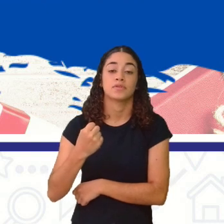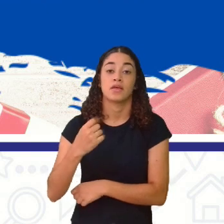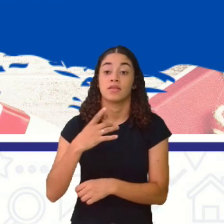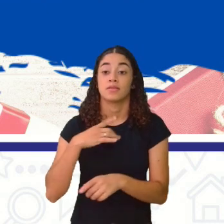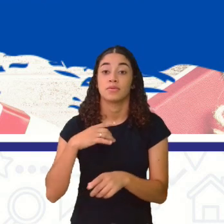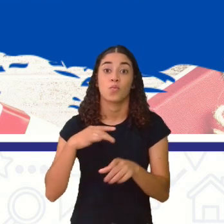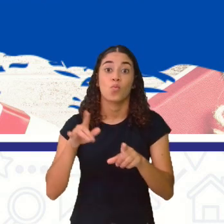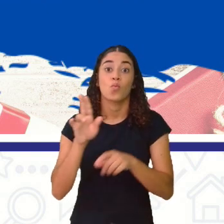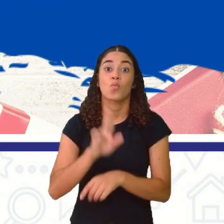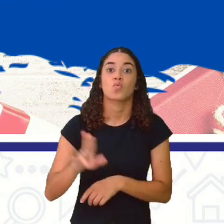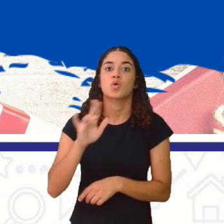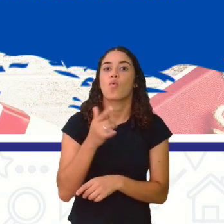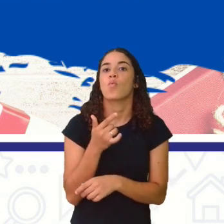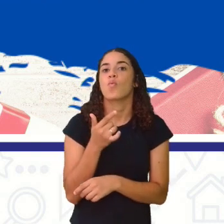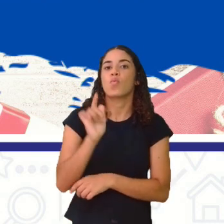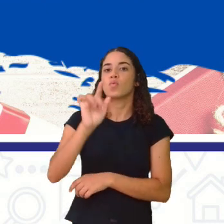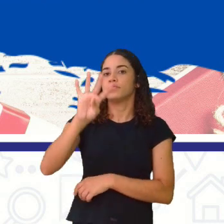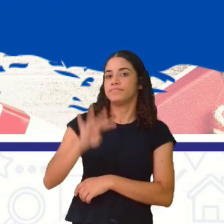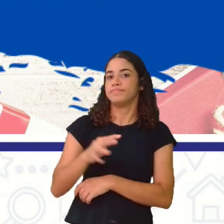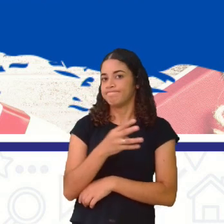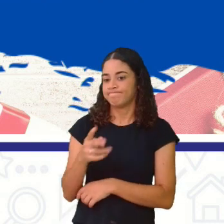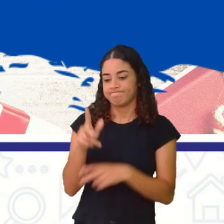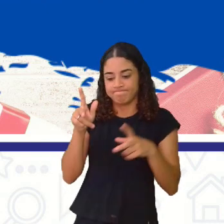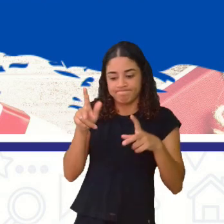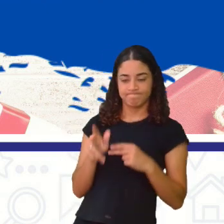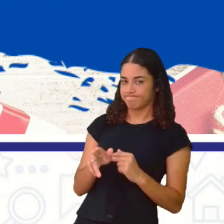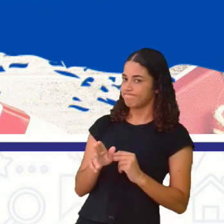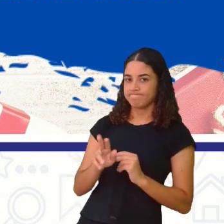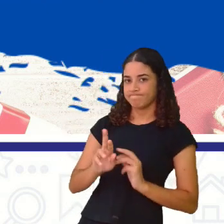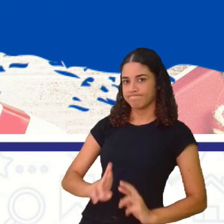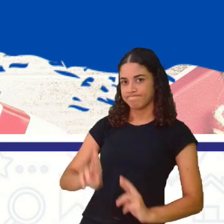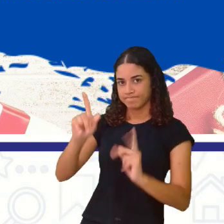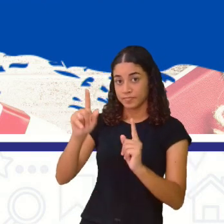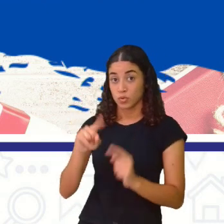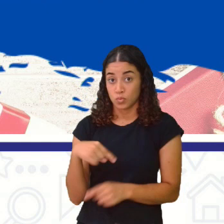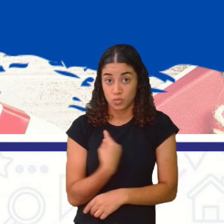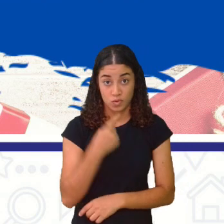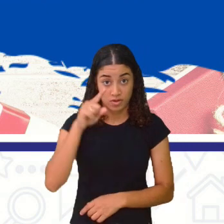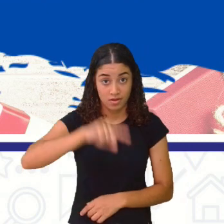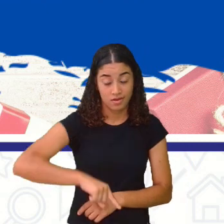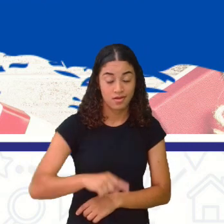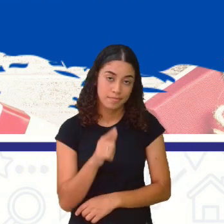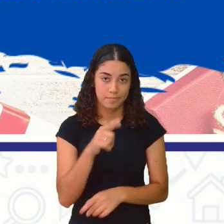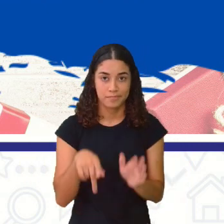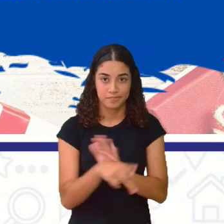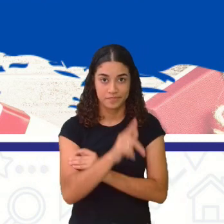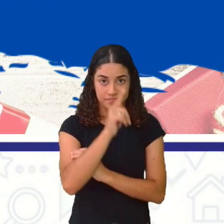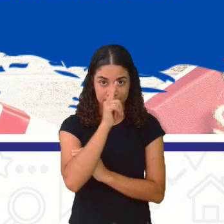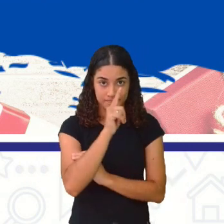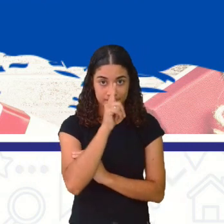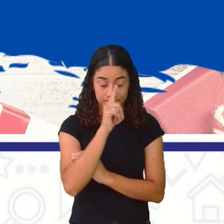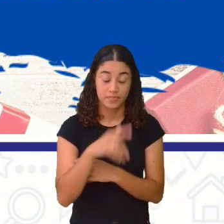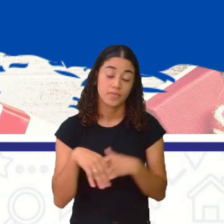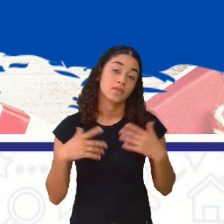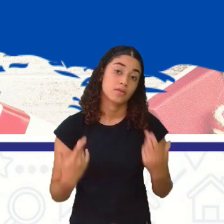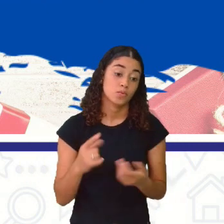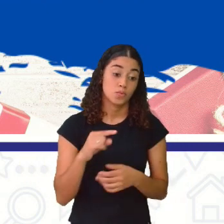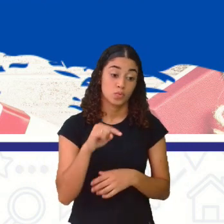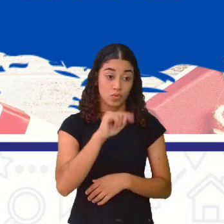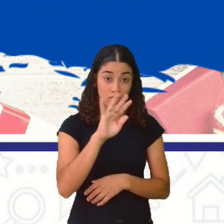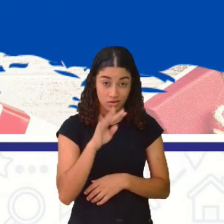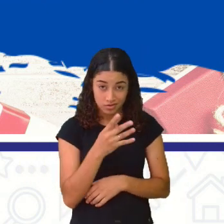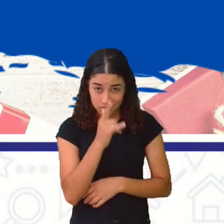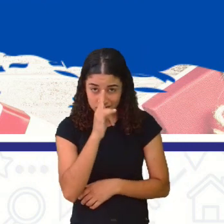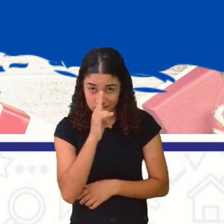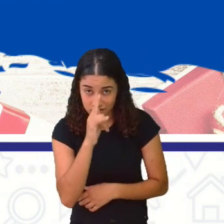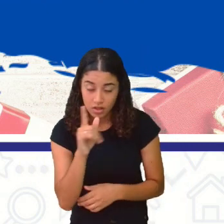outro calendário que não o nosso calendário é o calendário gregoriano. Então, no calendário gregoriano, a